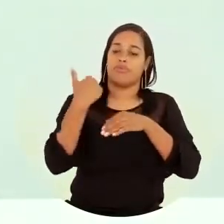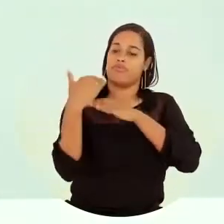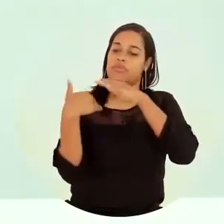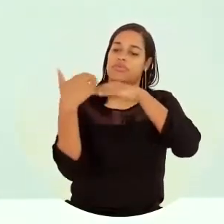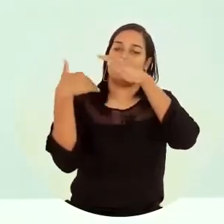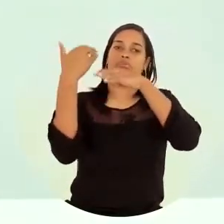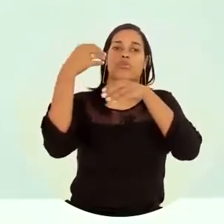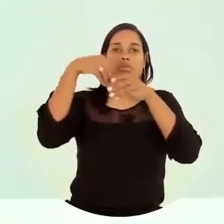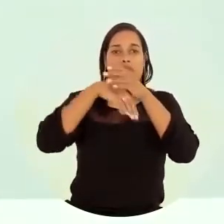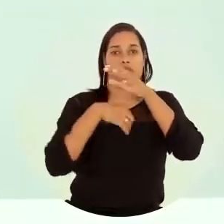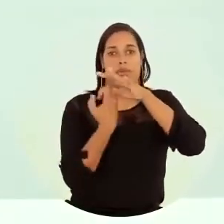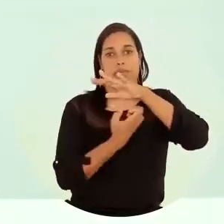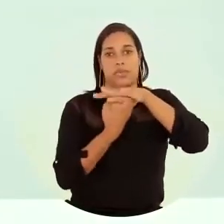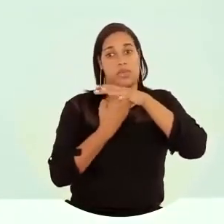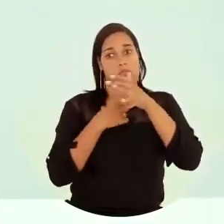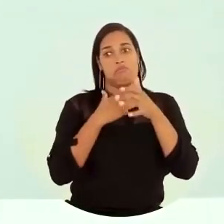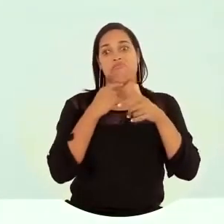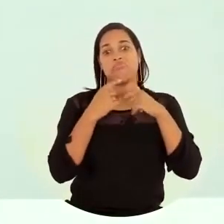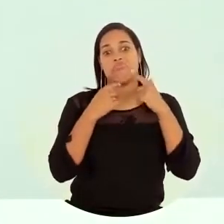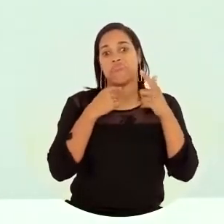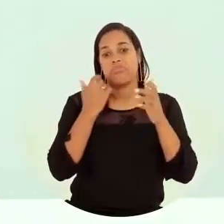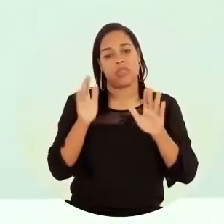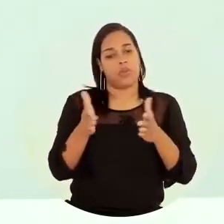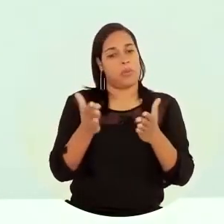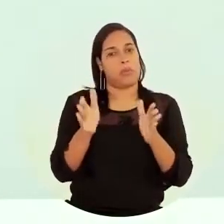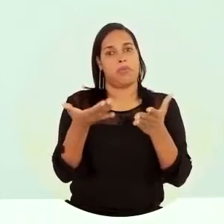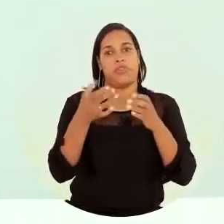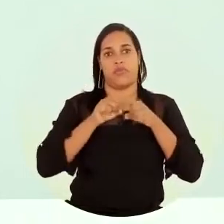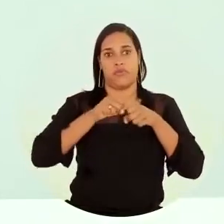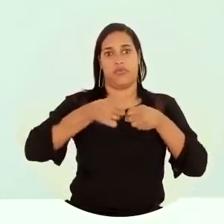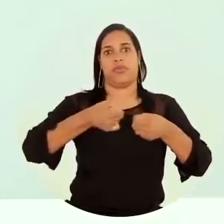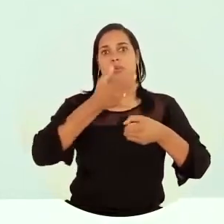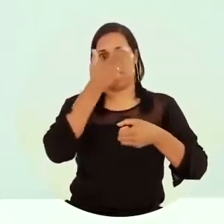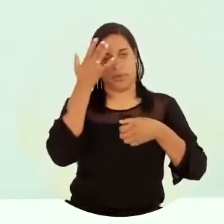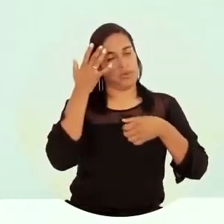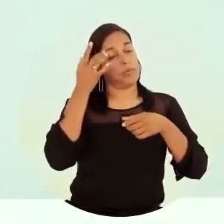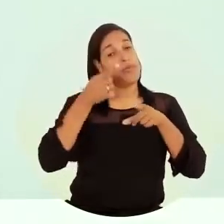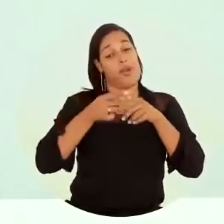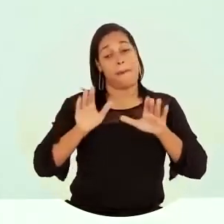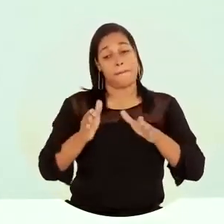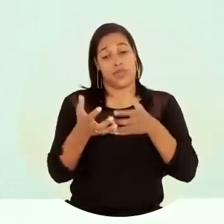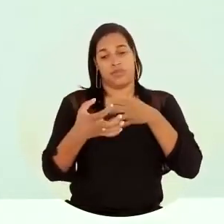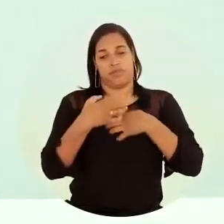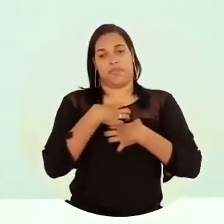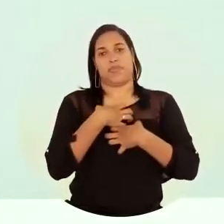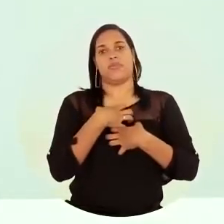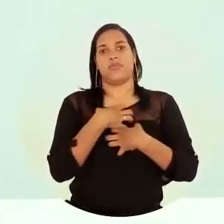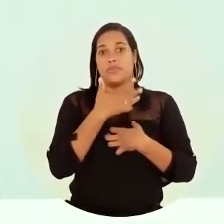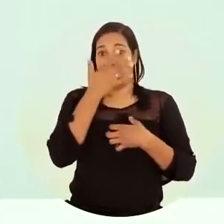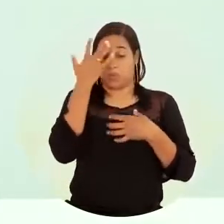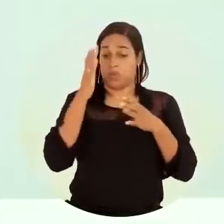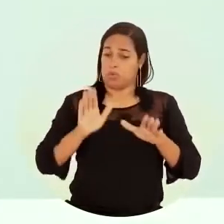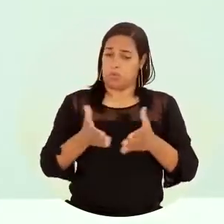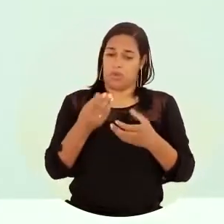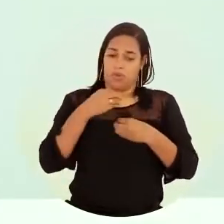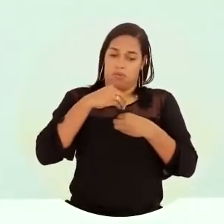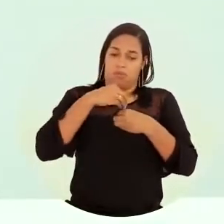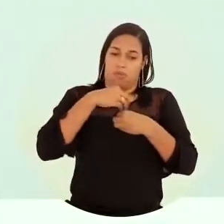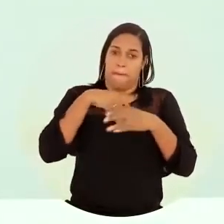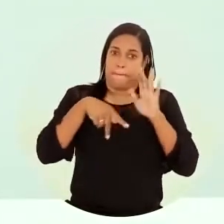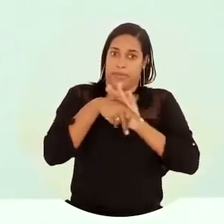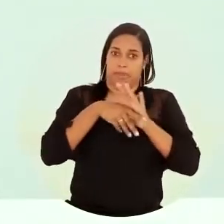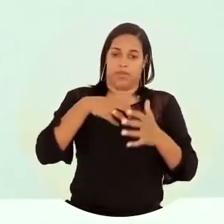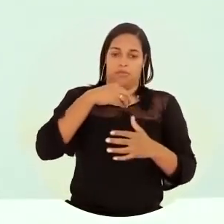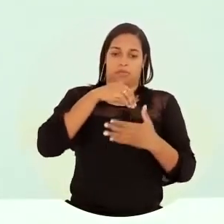dentro para fora. Mas as empresas precisam criar motivos para que as pessoas sintam essa vontade de estar